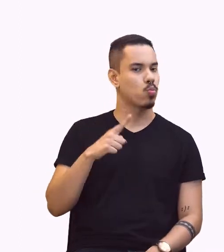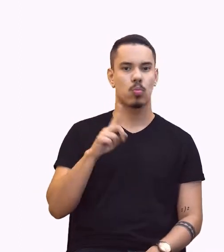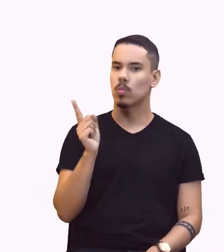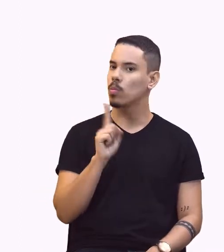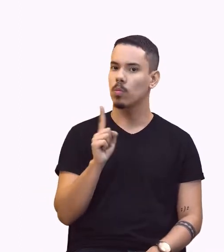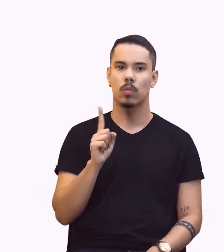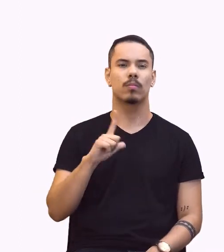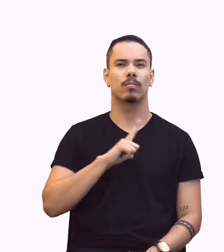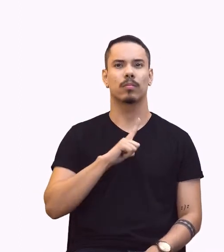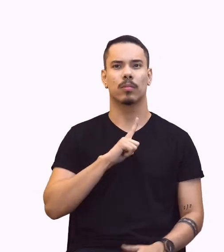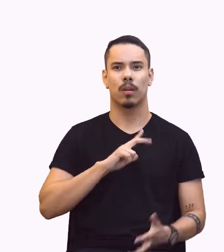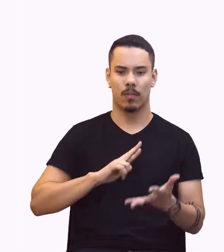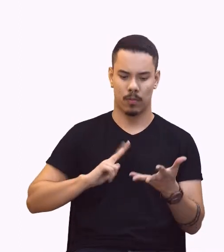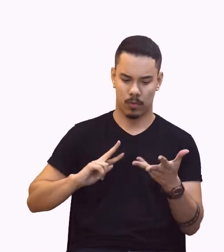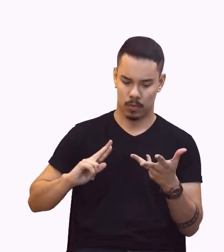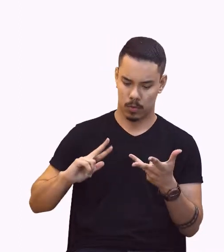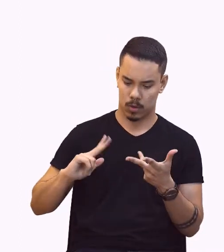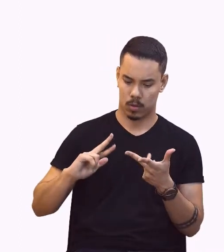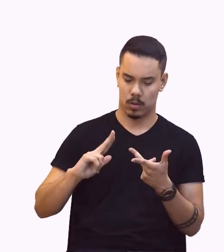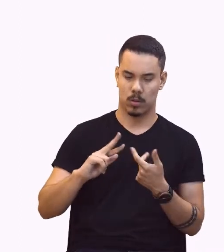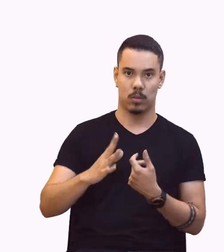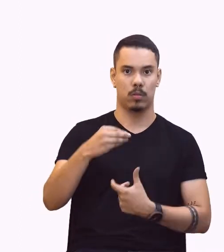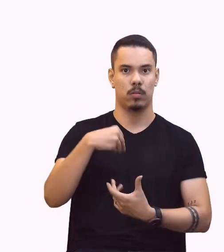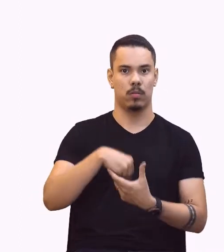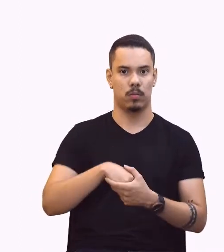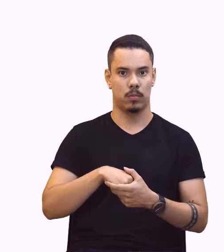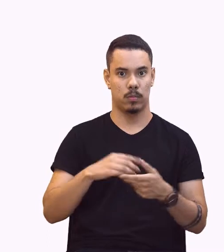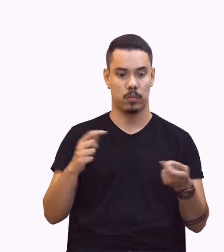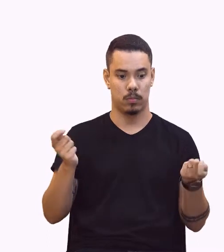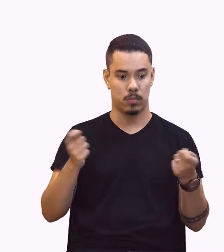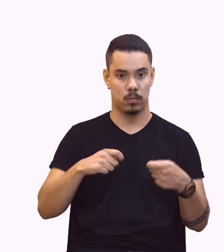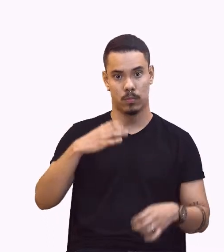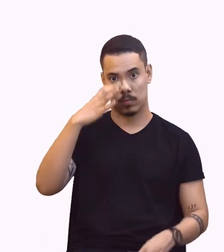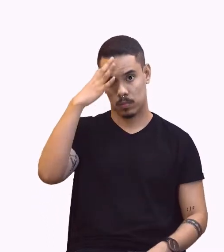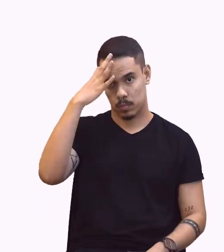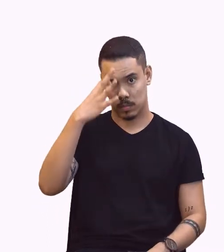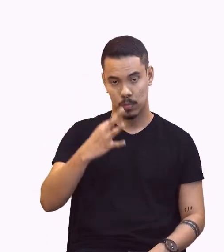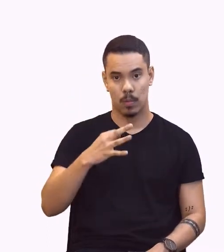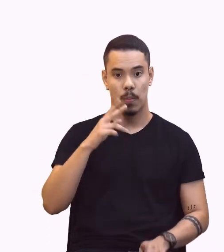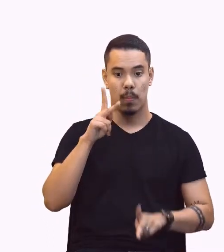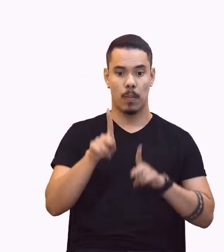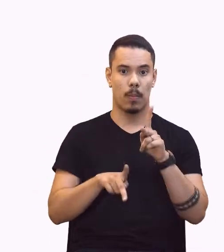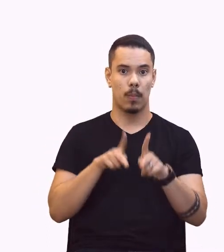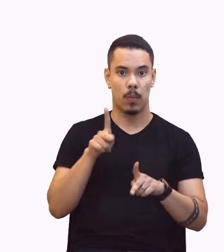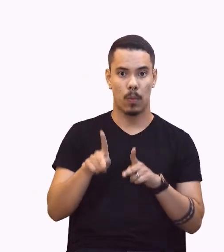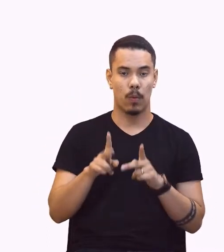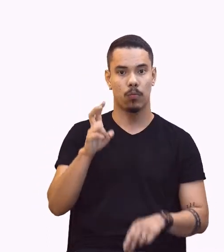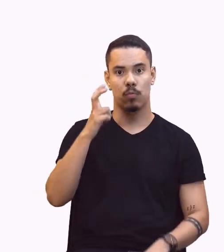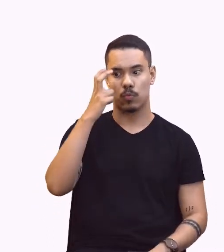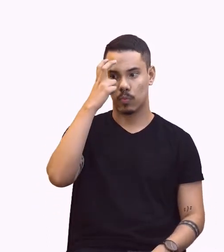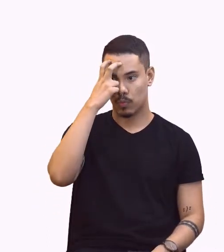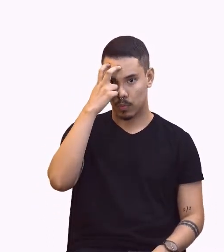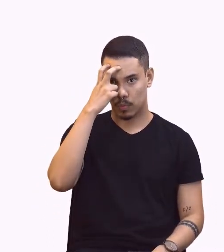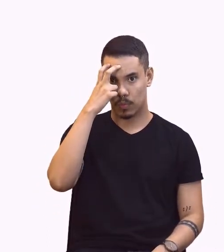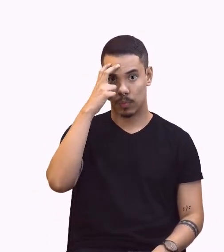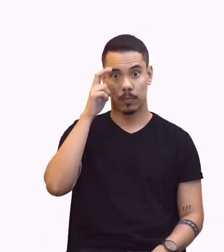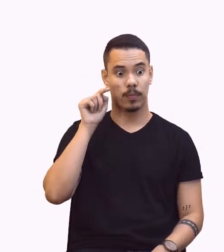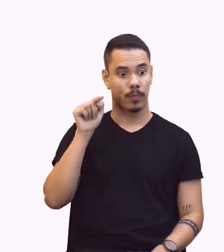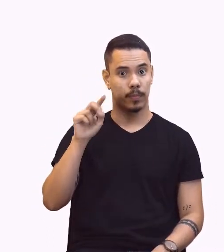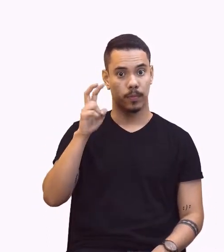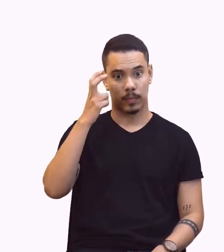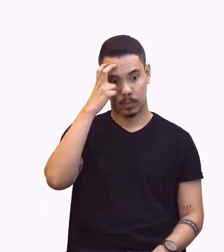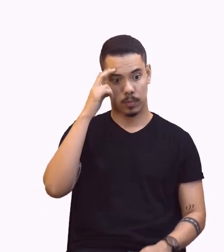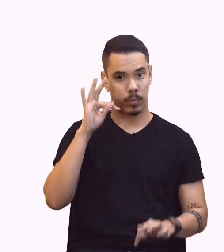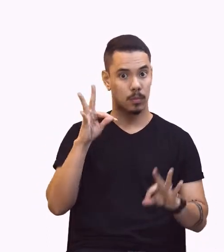Existem várias religiões, várias concepções, vários povos, várias culturas, e essas culturas ainda